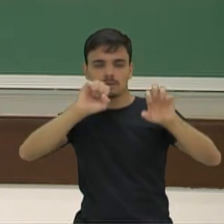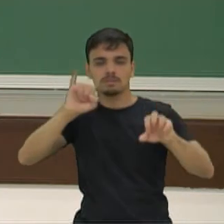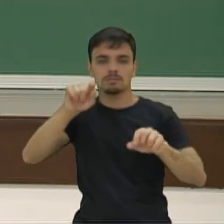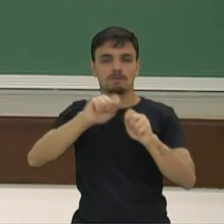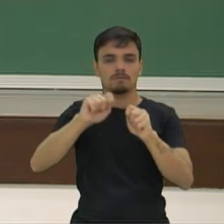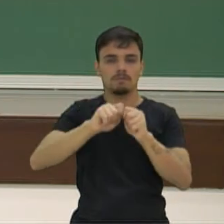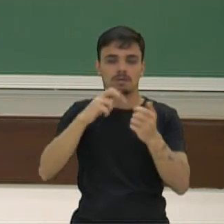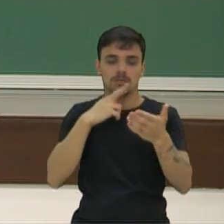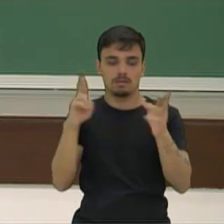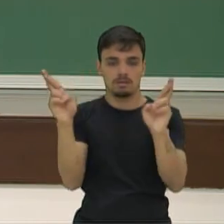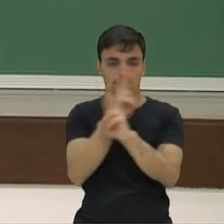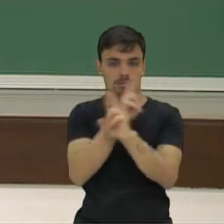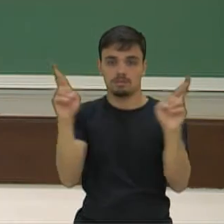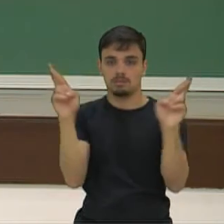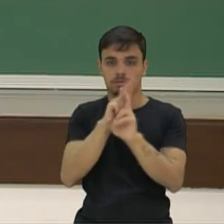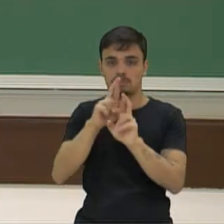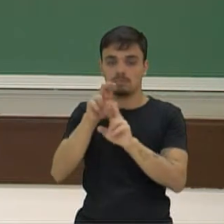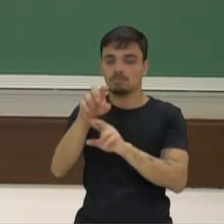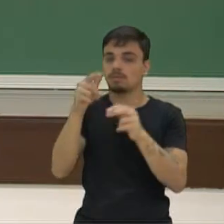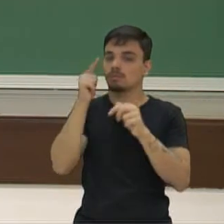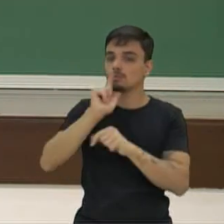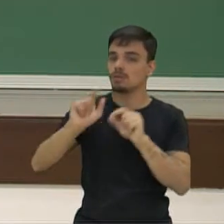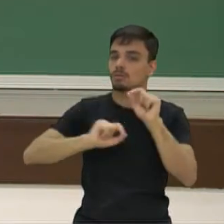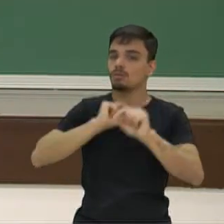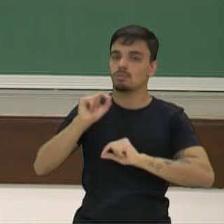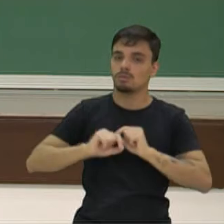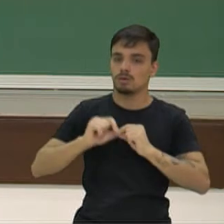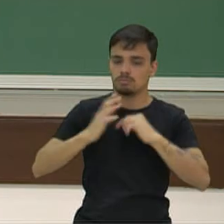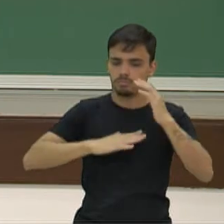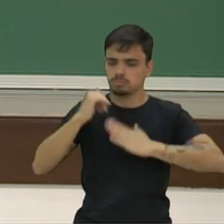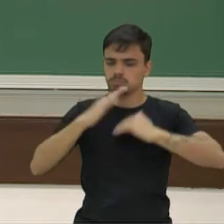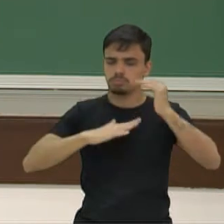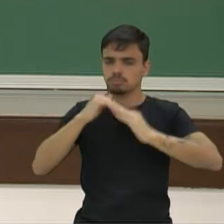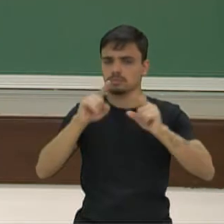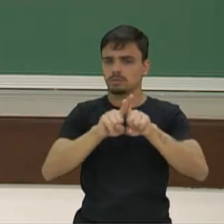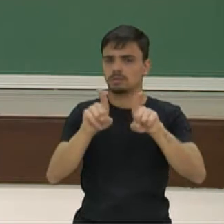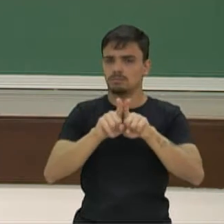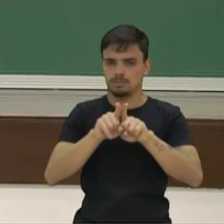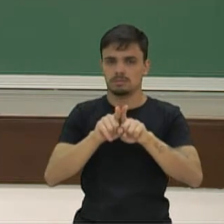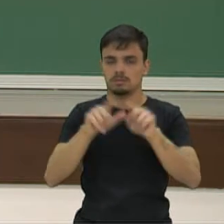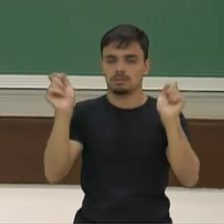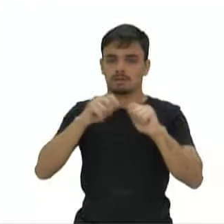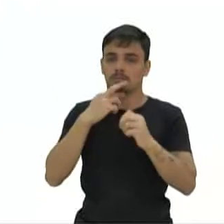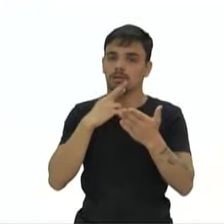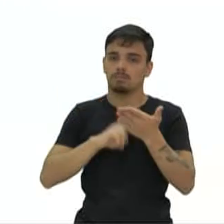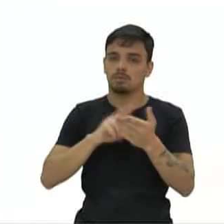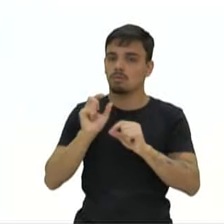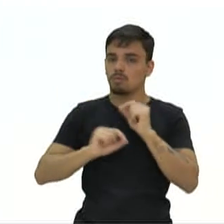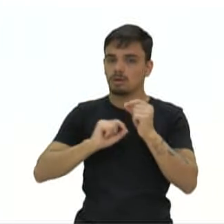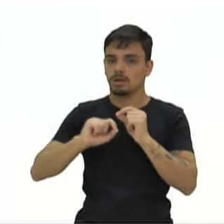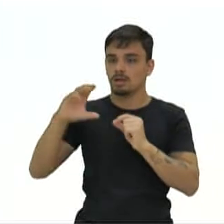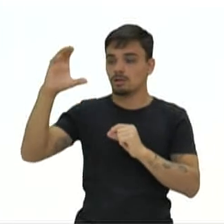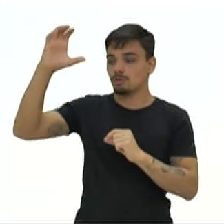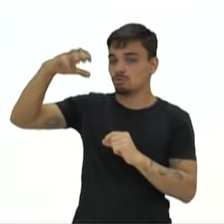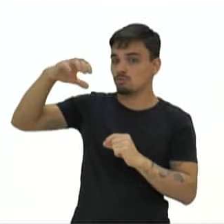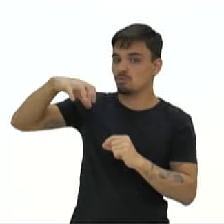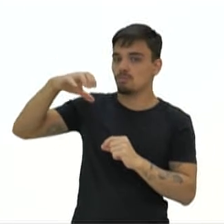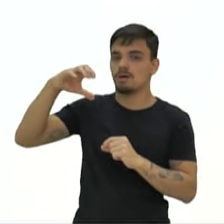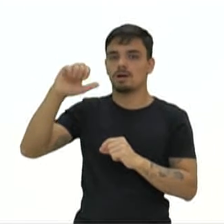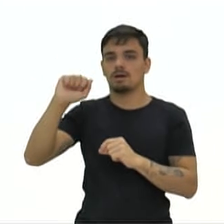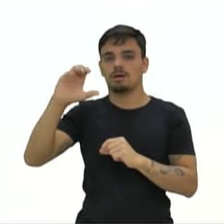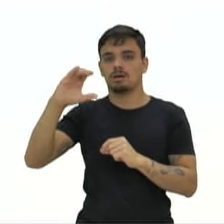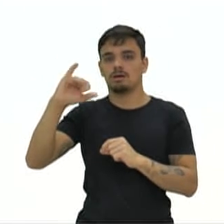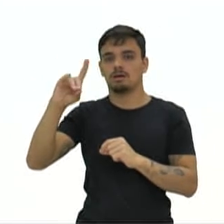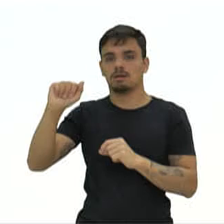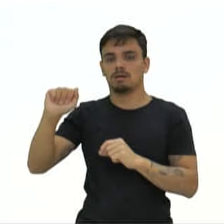fez esta relação, você consegue construir... Por exemplo, você poderia ter falado da chuva ácida,